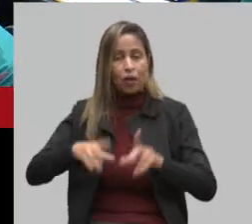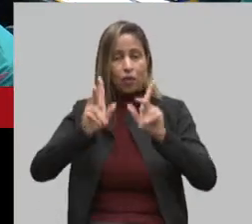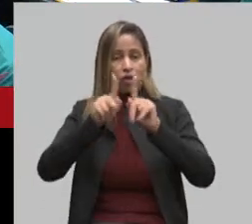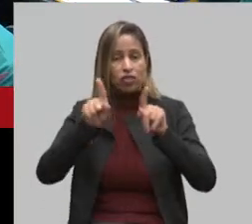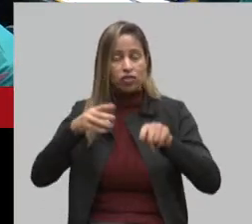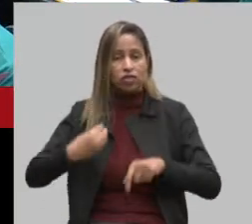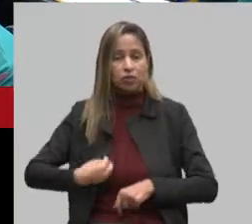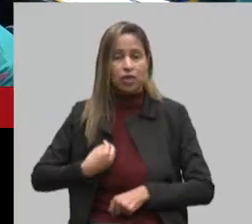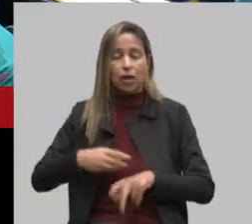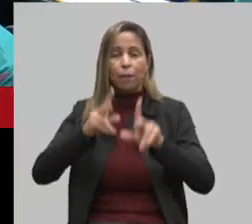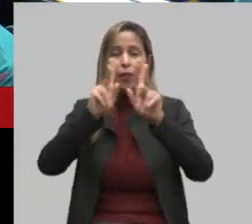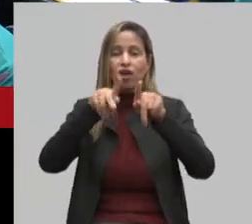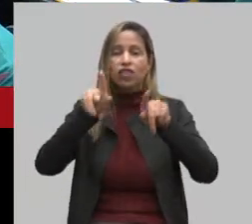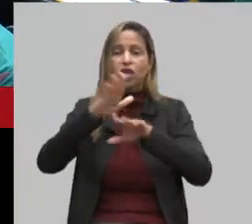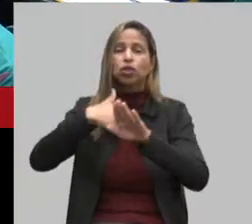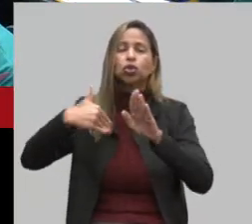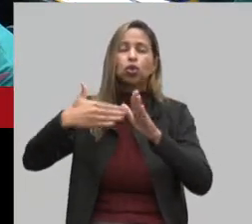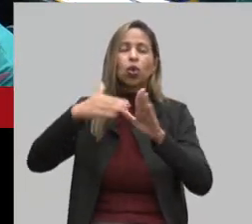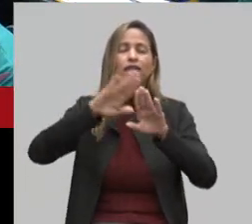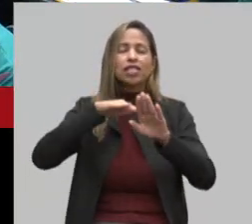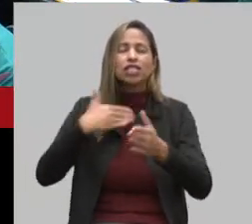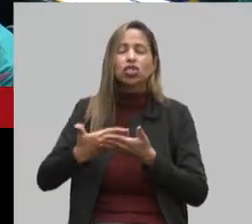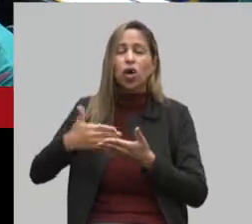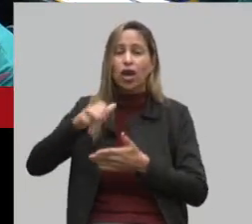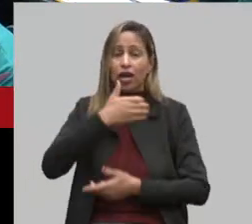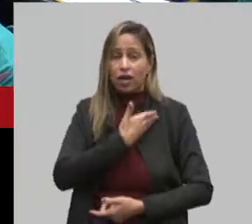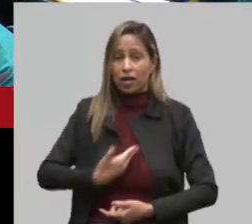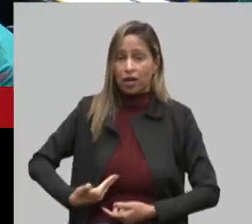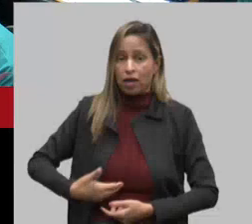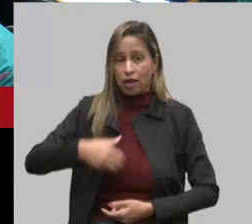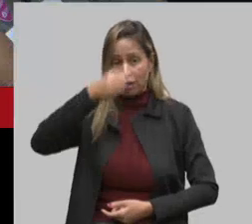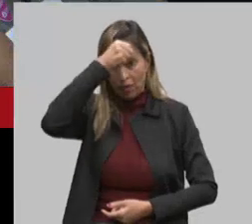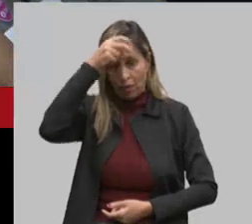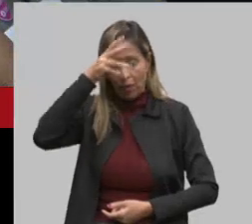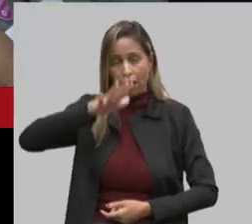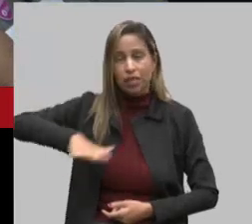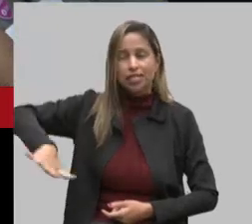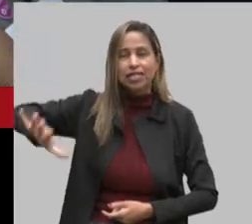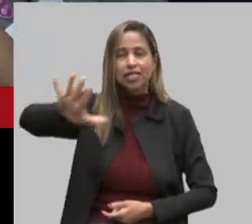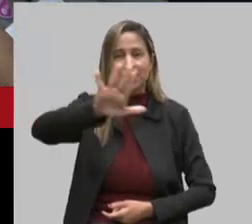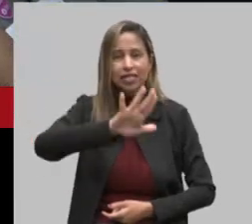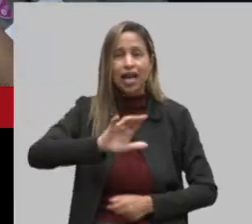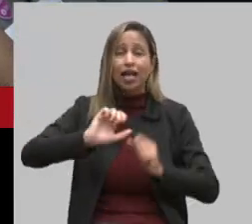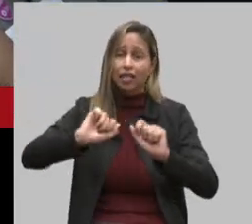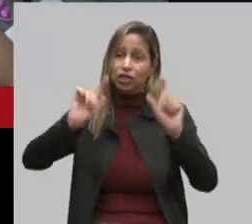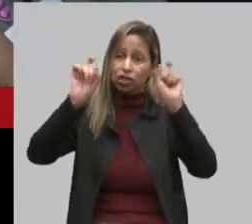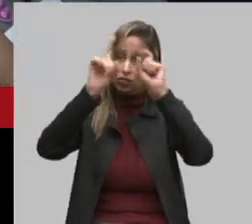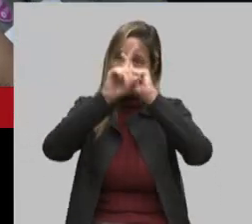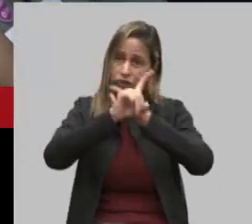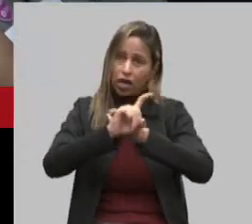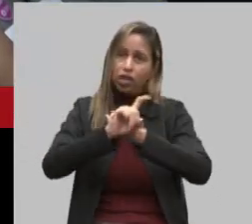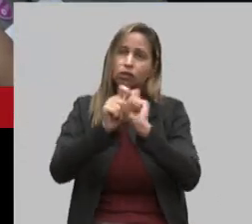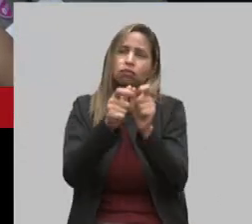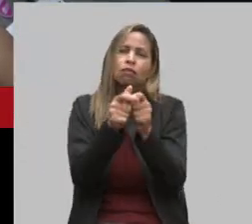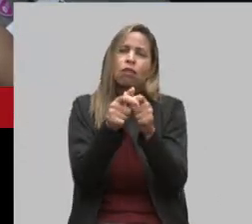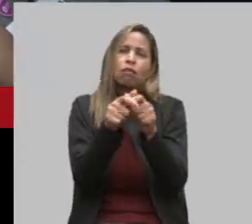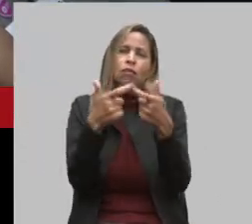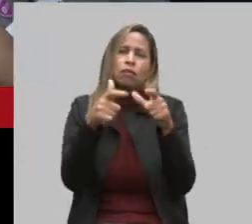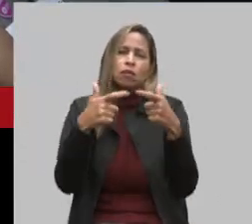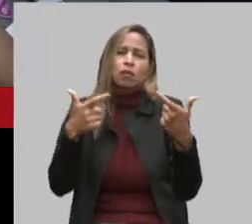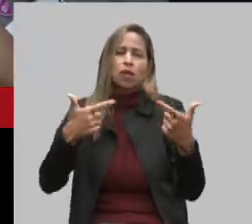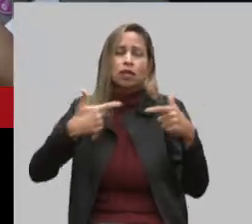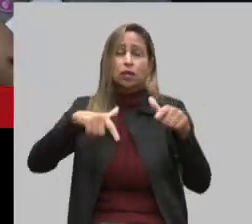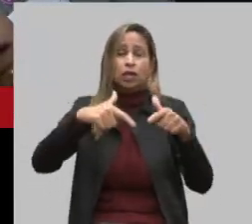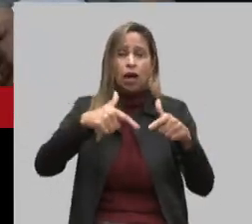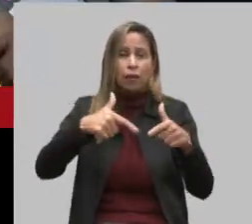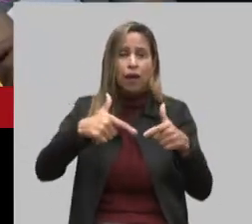e os professores de todas as escolas estaduais e escolas do nosso Estado que passam uma dificuldade muito grande que trabalham Mesmo